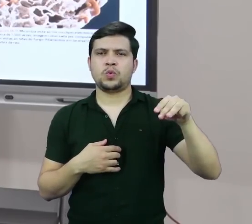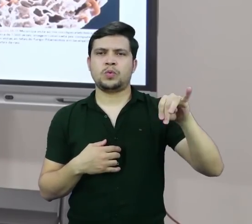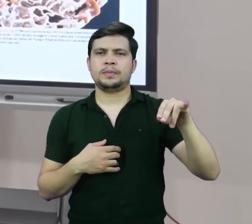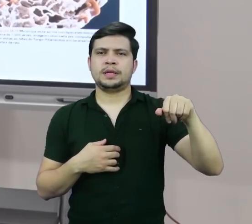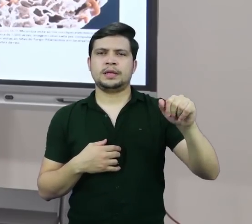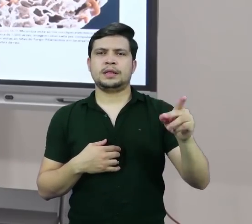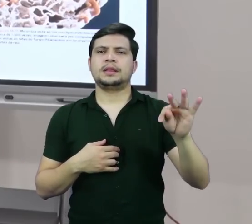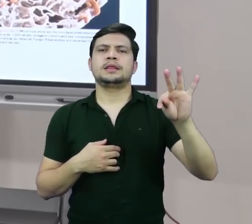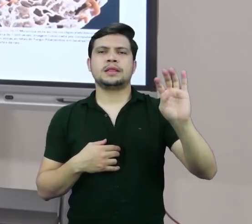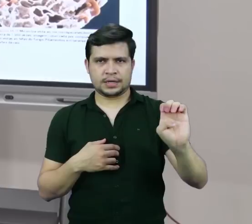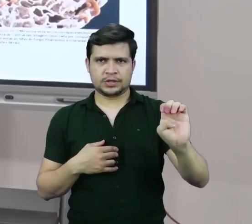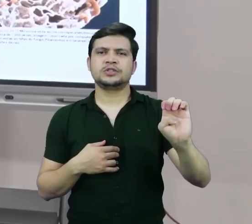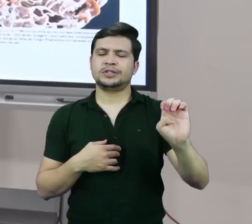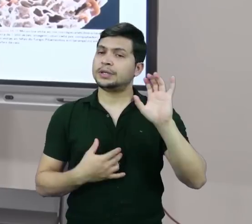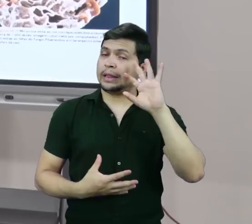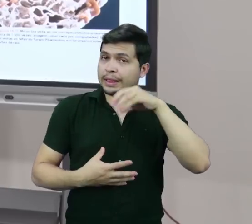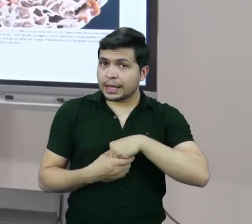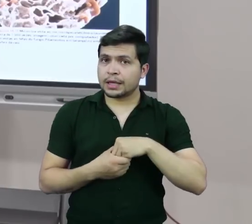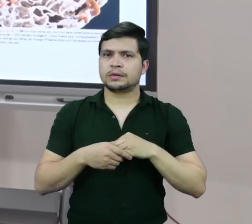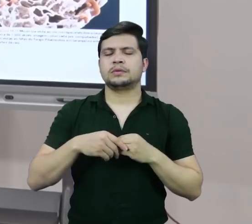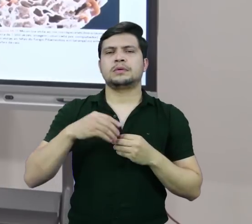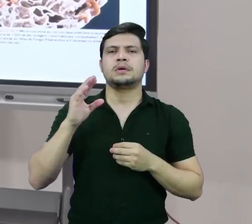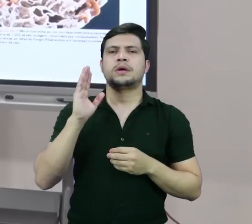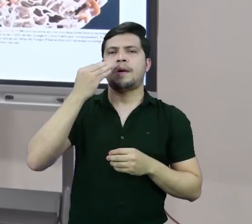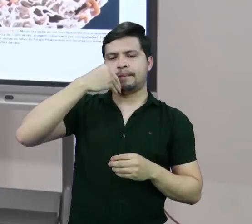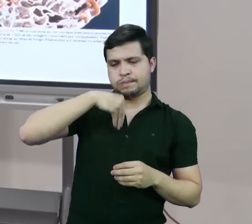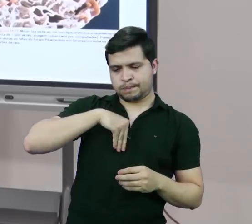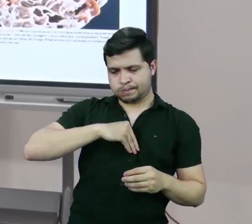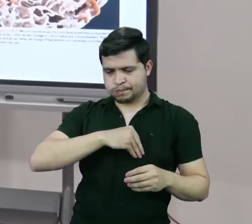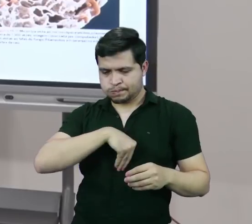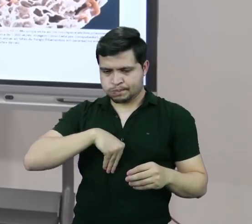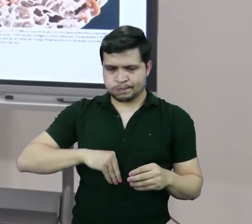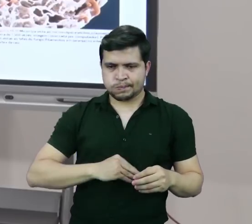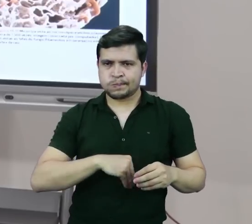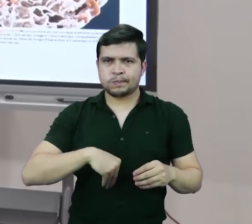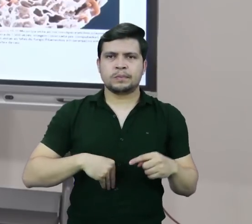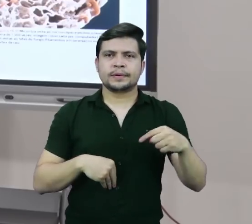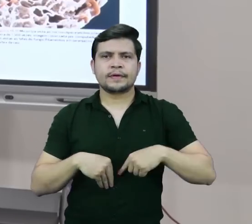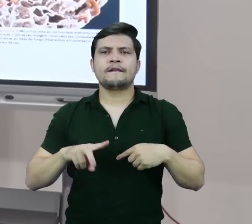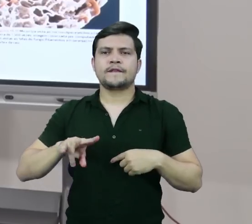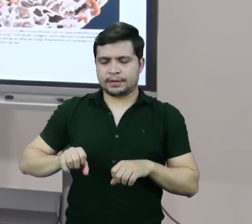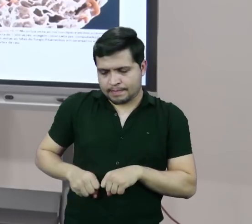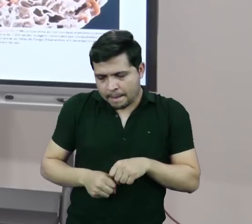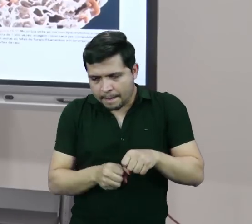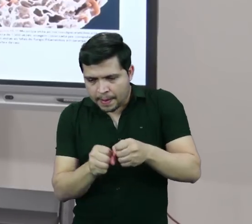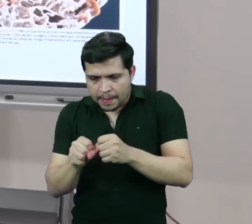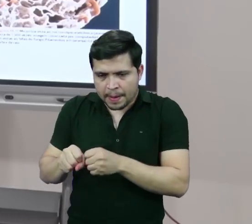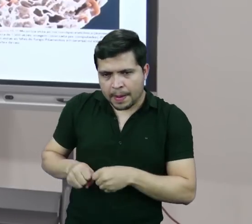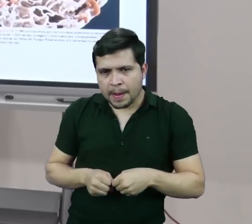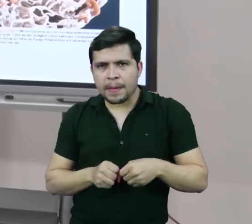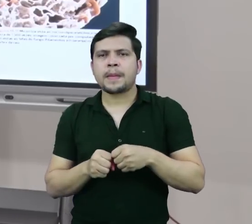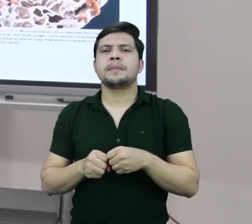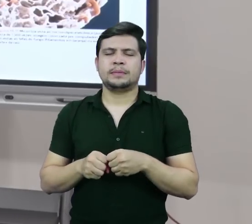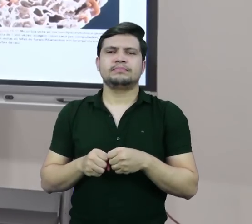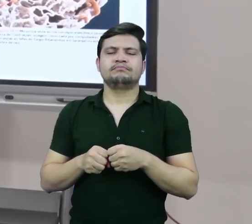a microbiota no sistema digestivo delas, que quebra essa celulose, né? Que permite com que ela absorva esses